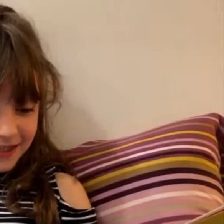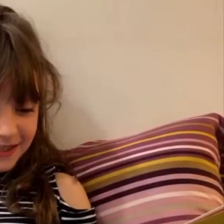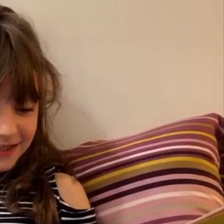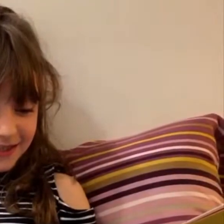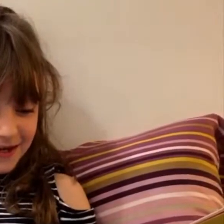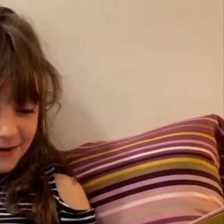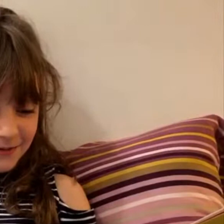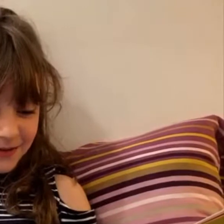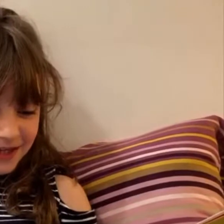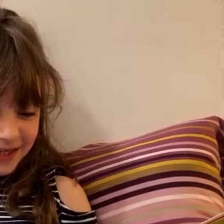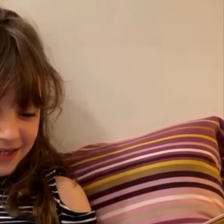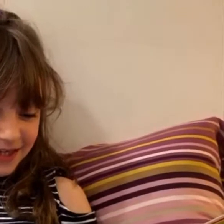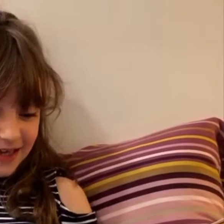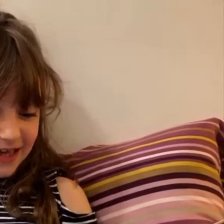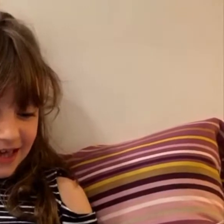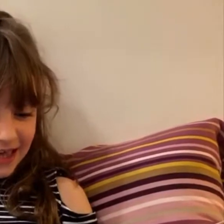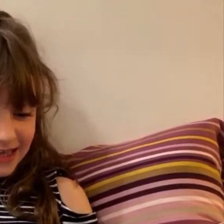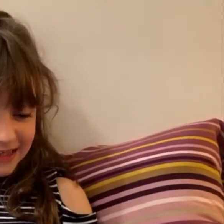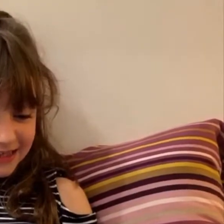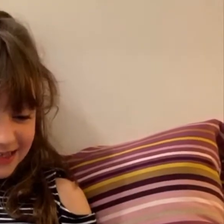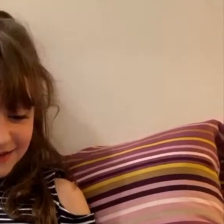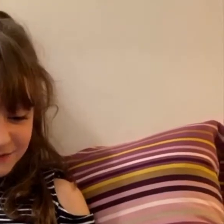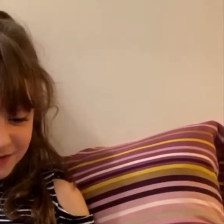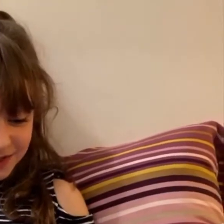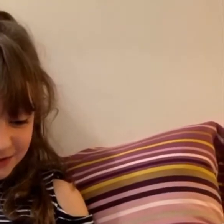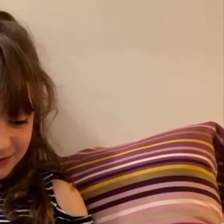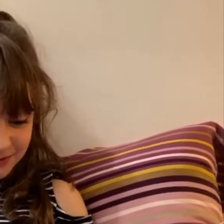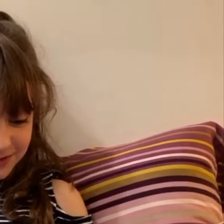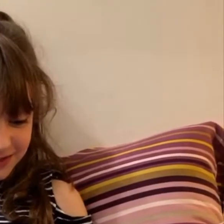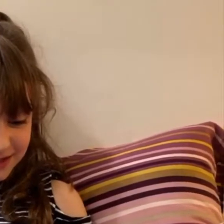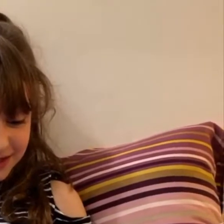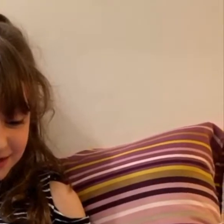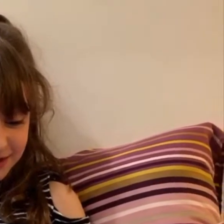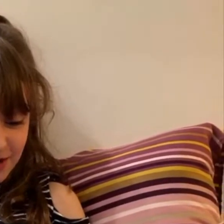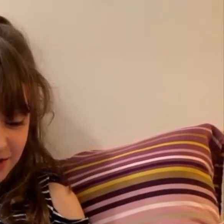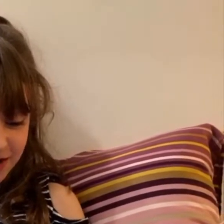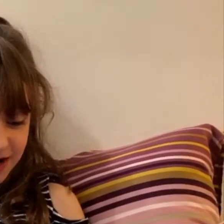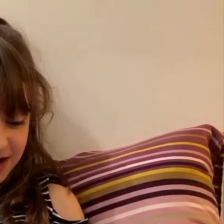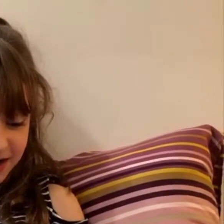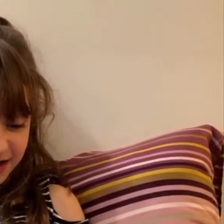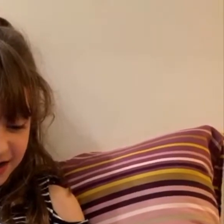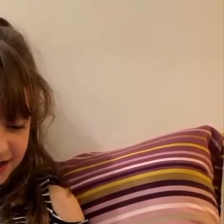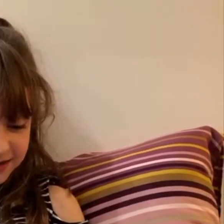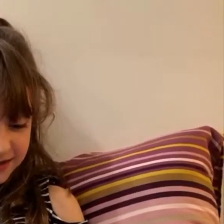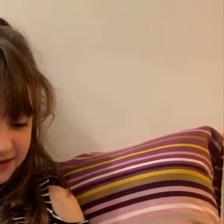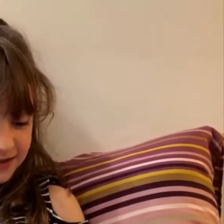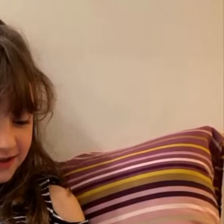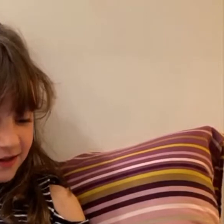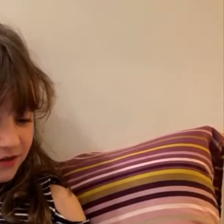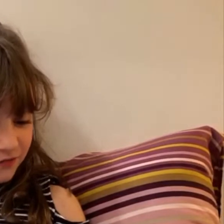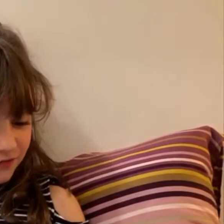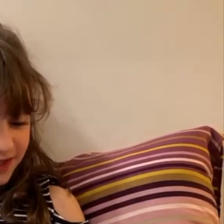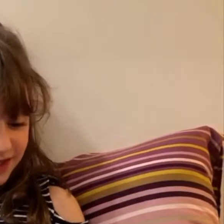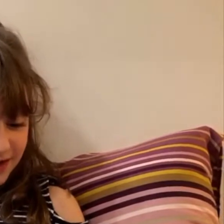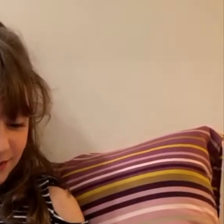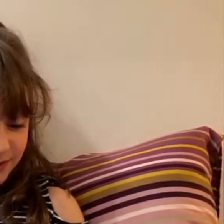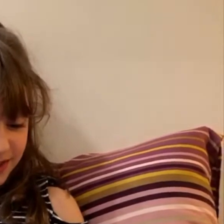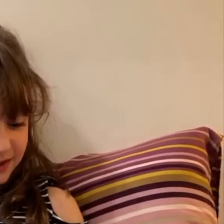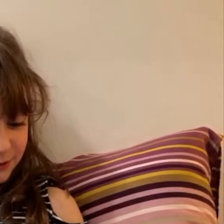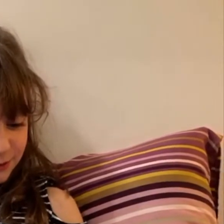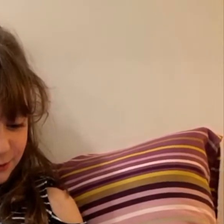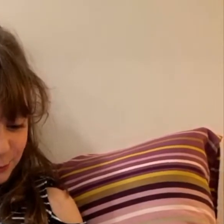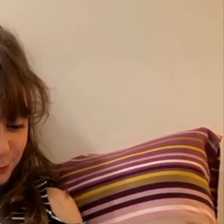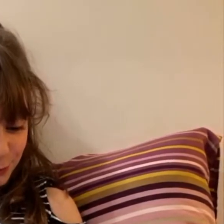Siri, não ri em serviço. Se troca a casca,